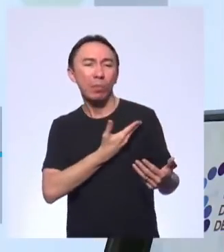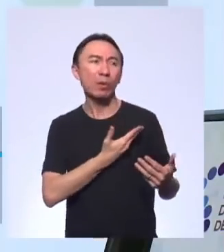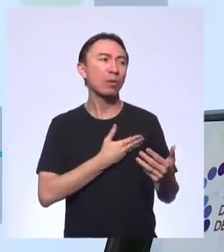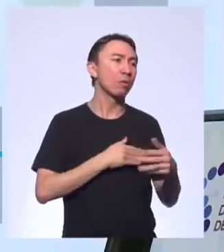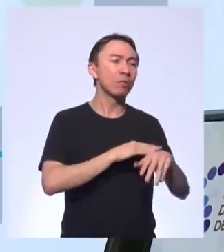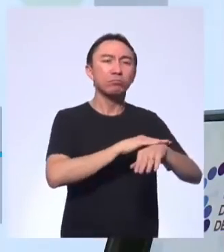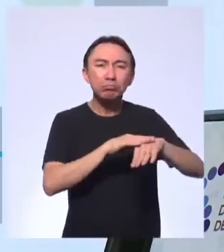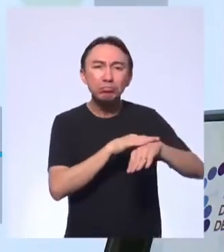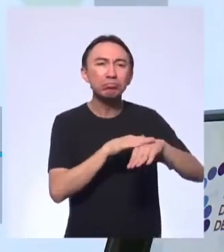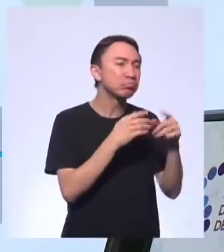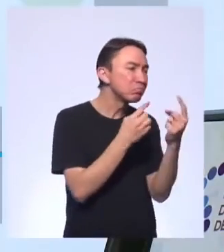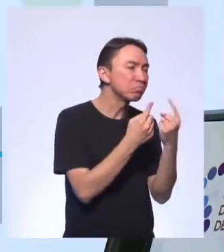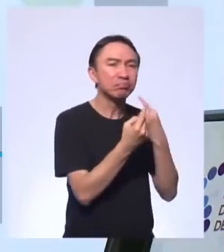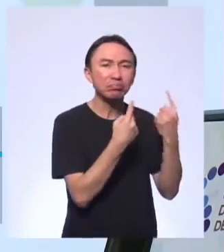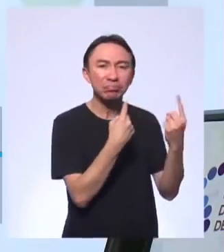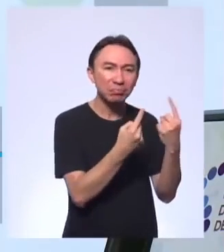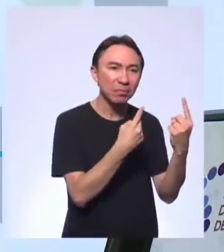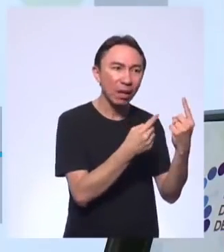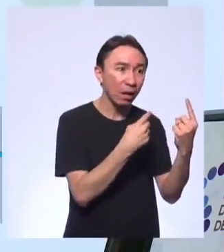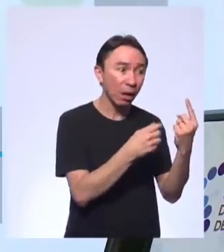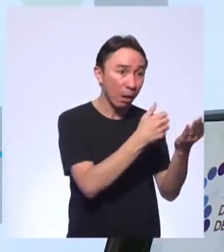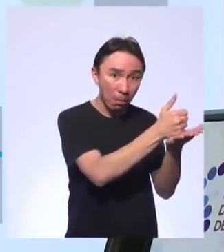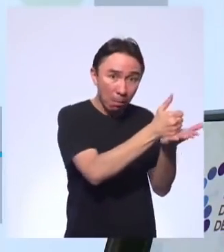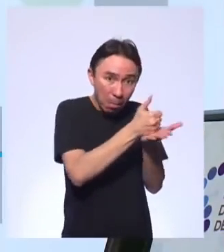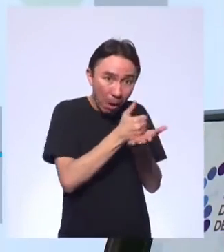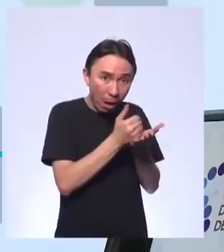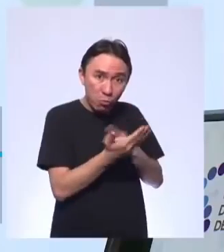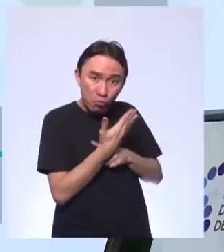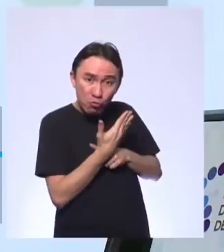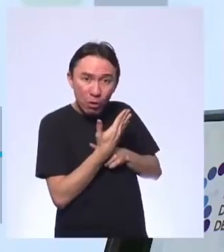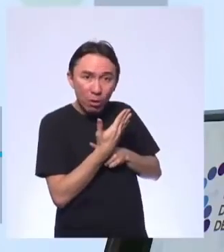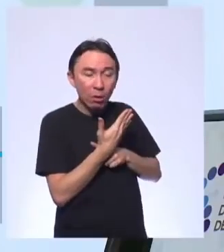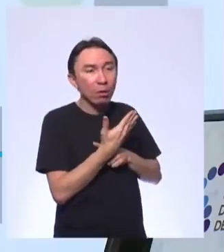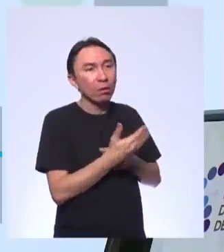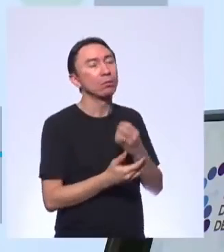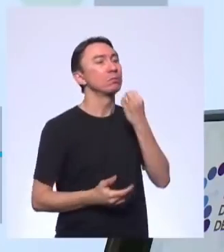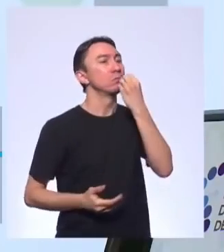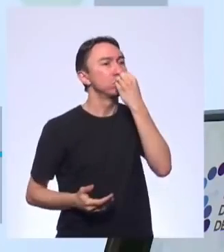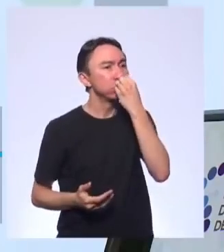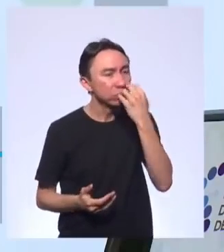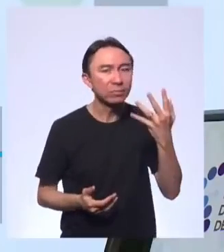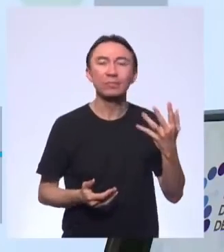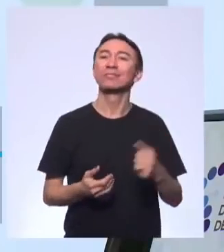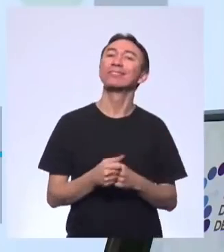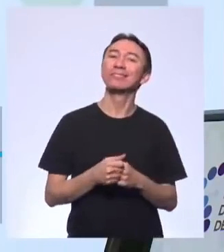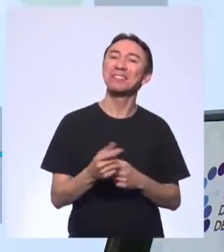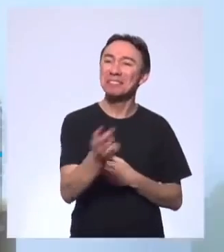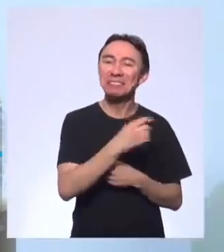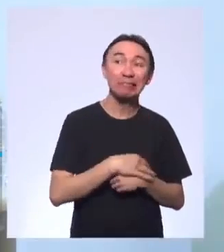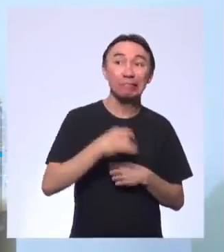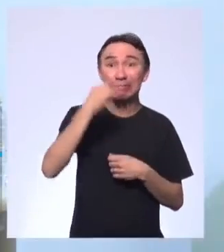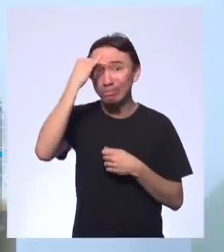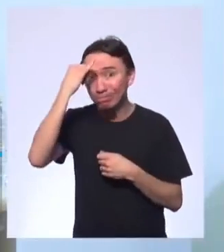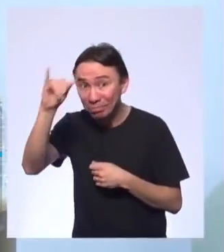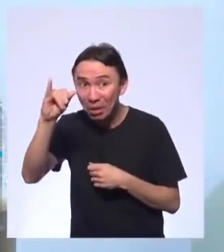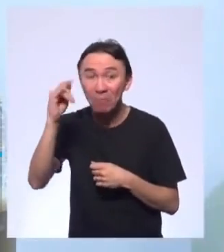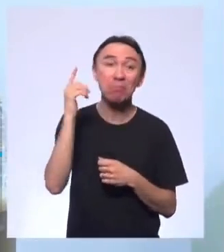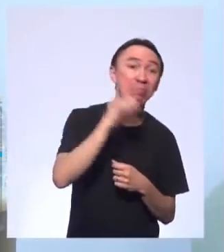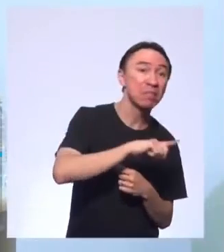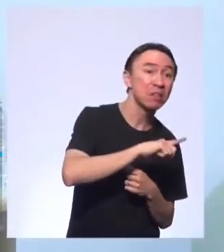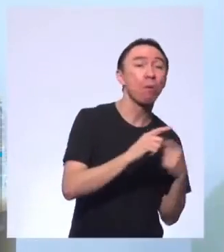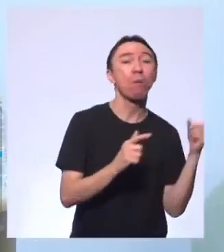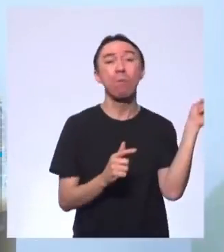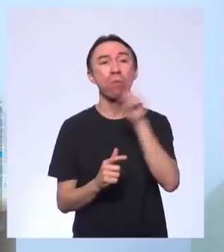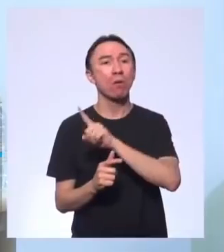Então, você ter uma rede de apoio, isso faz uma diferença entre indivíduos que consomem ou não, né, e dependendo aí